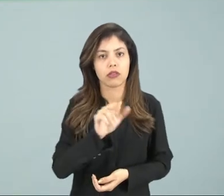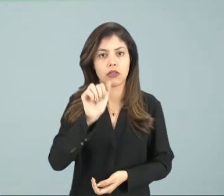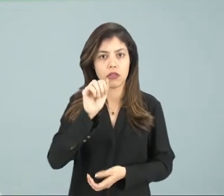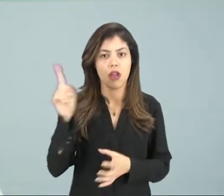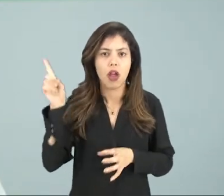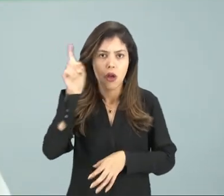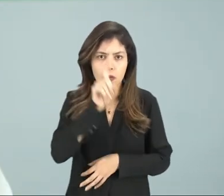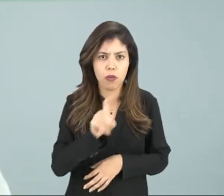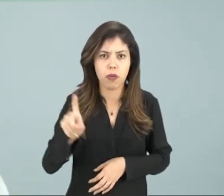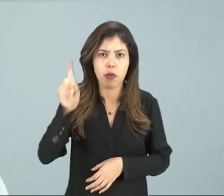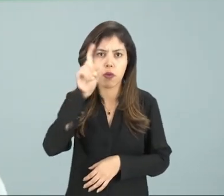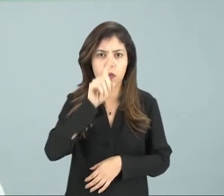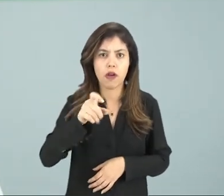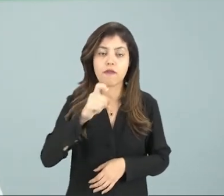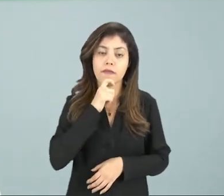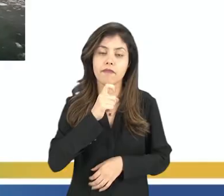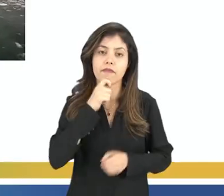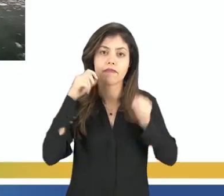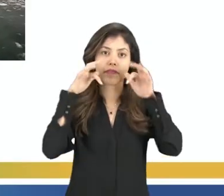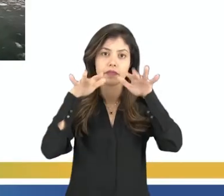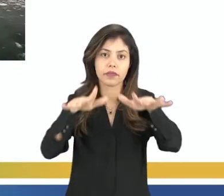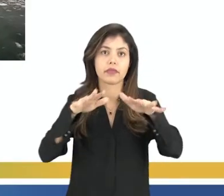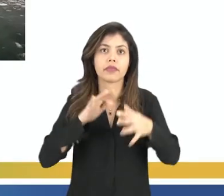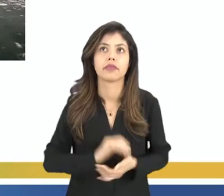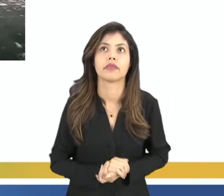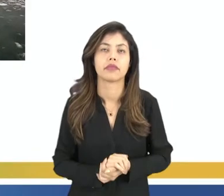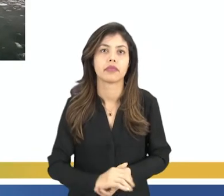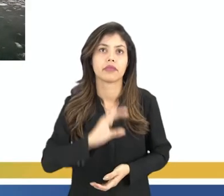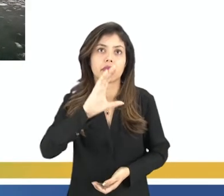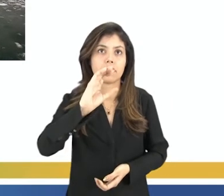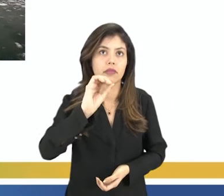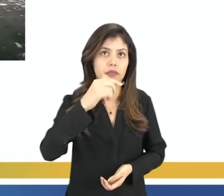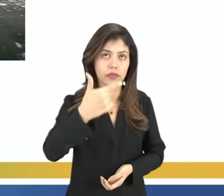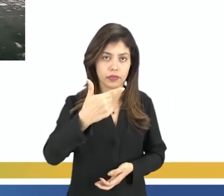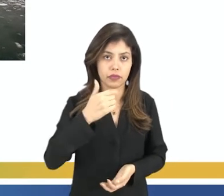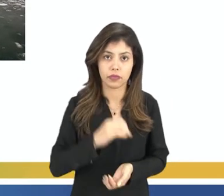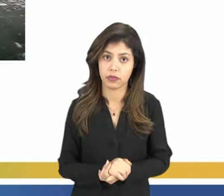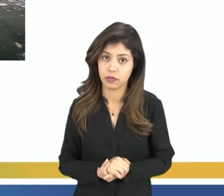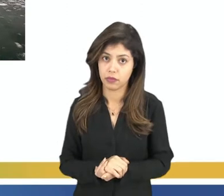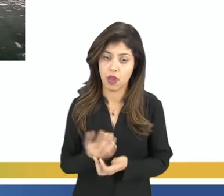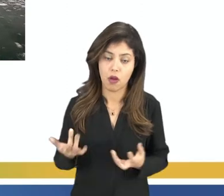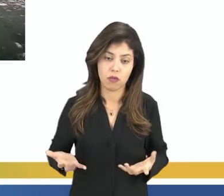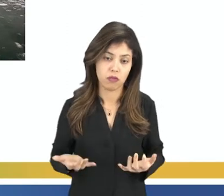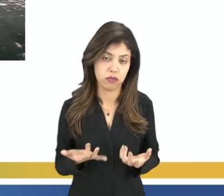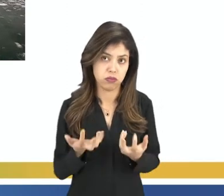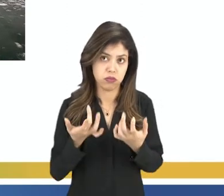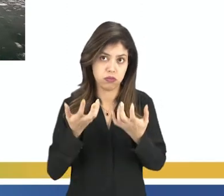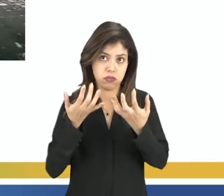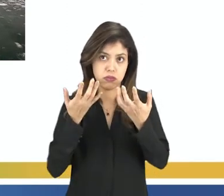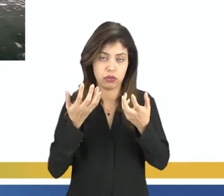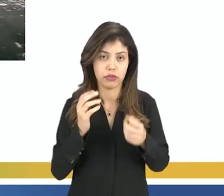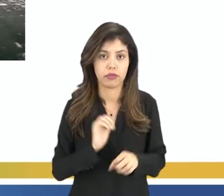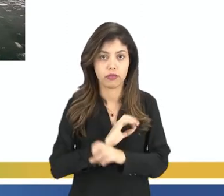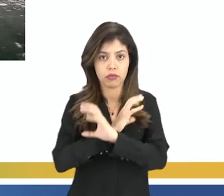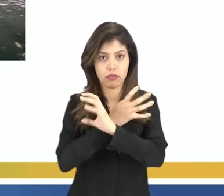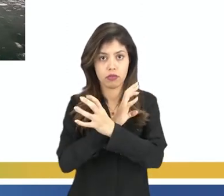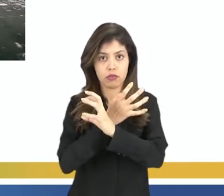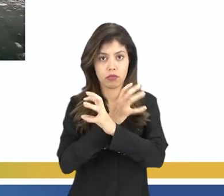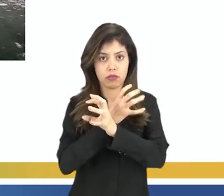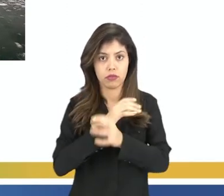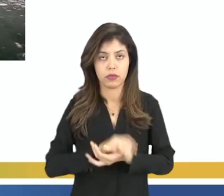aerossóis refrigeradores ar condicionado CO2 muito na queima de combustíveis